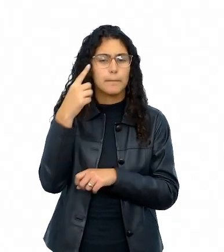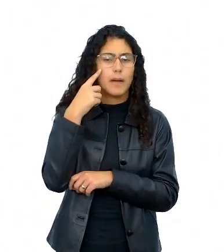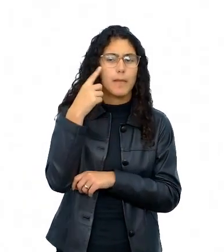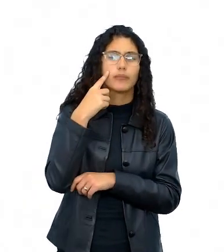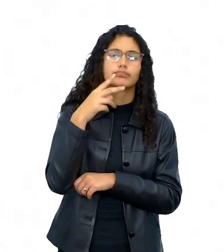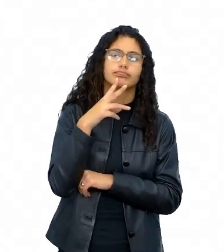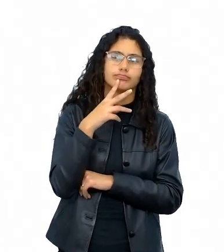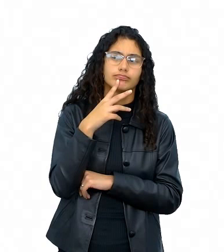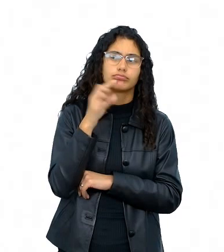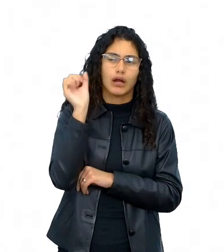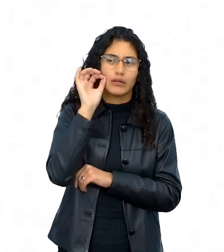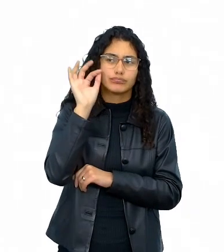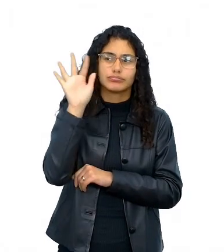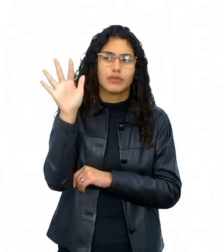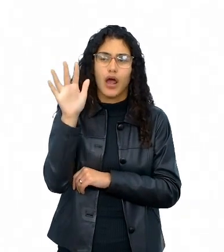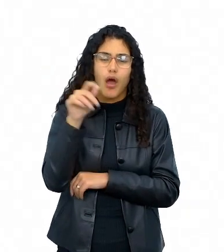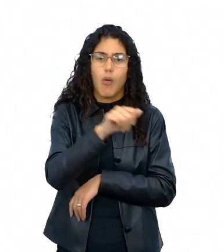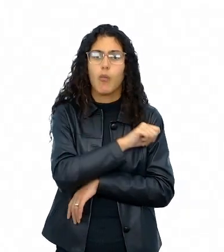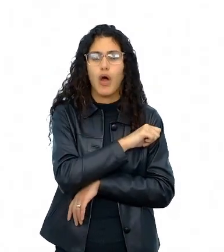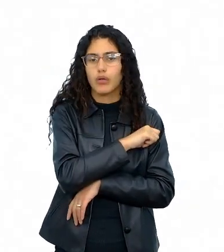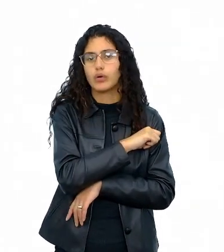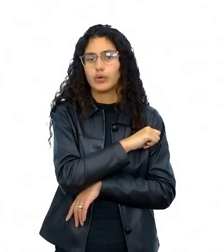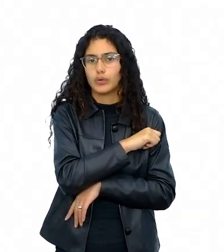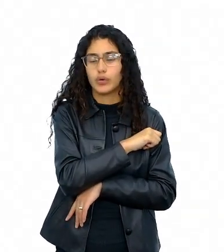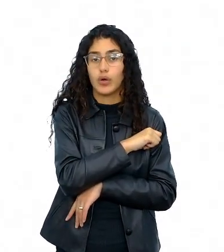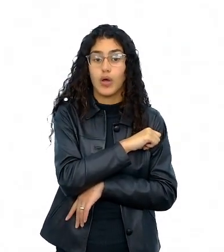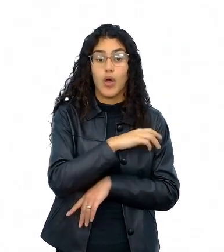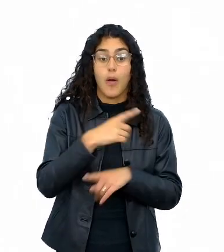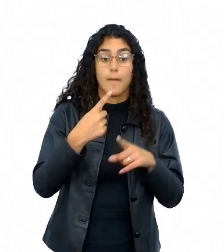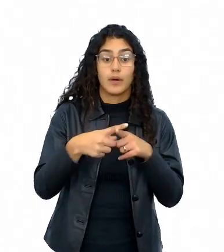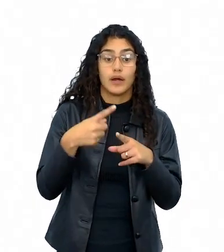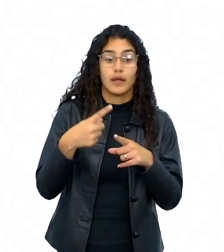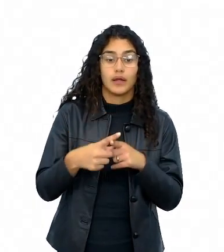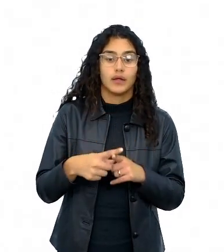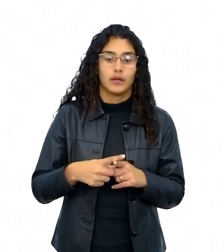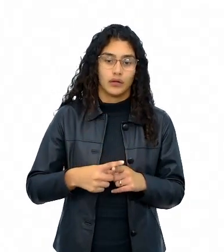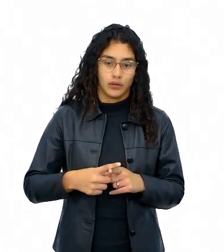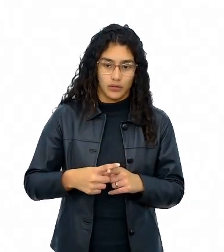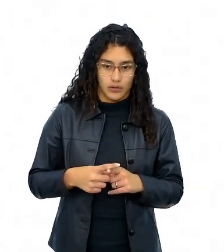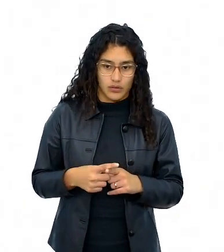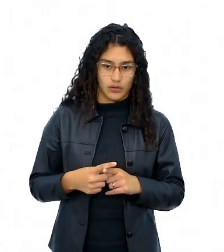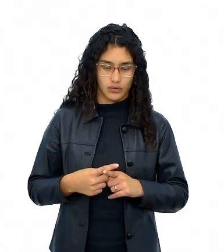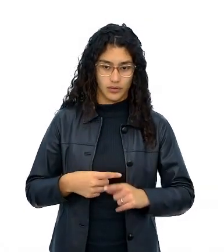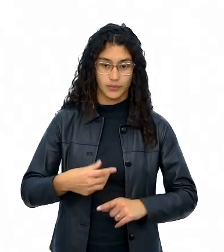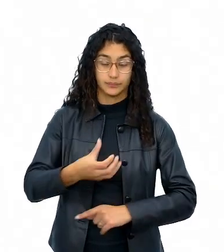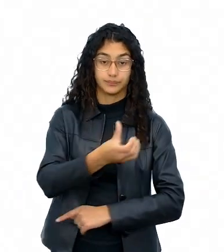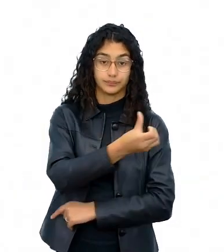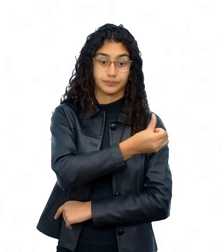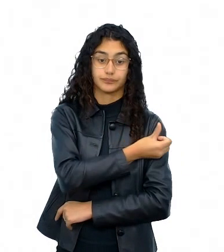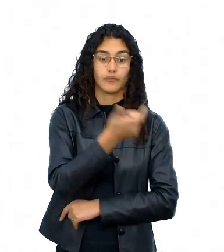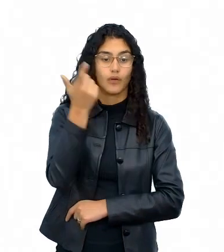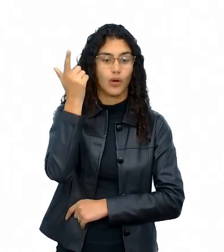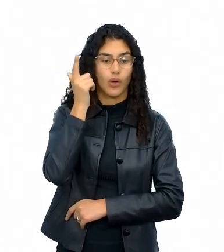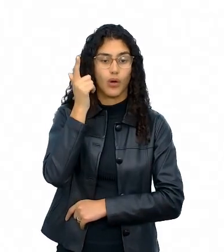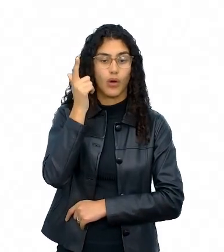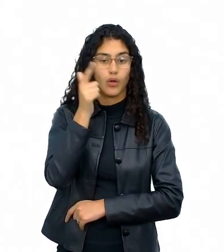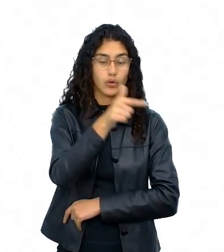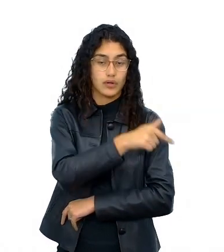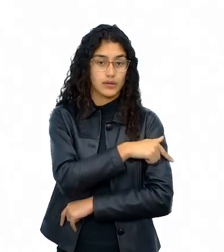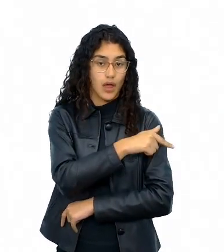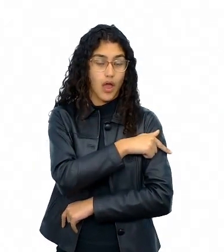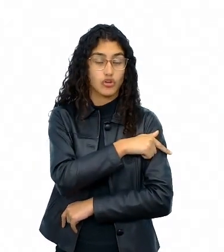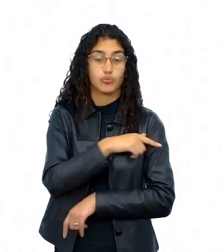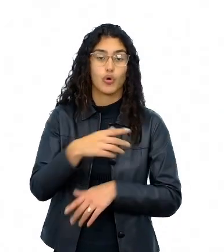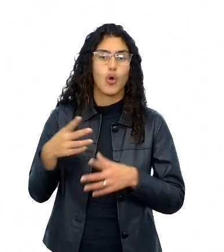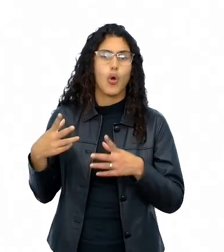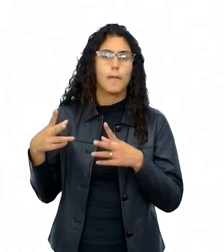para o estudante, porque ali no sexto, né, ele começa a ver, né, no sétimo ano, ele